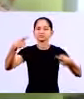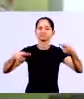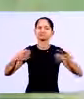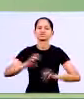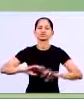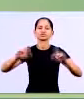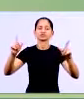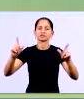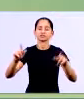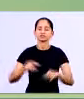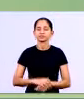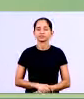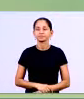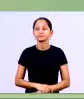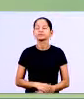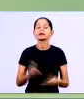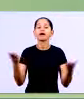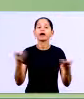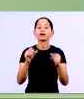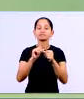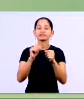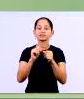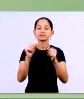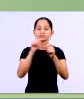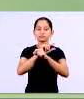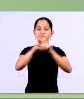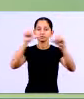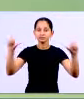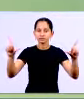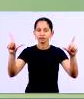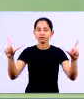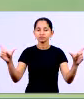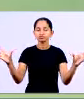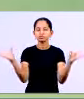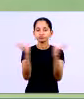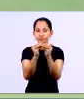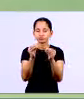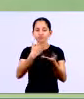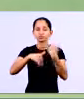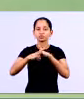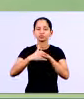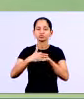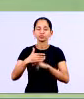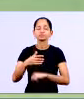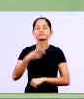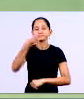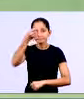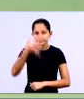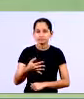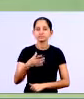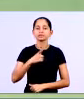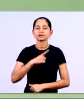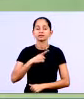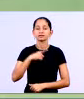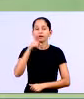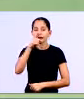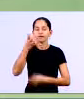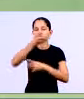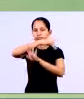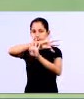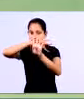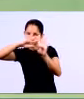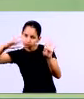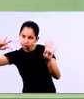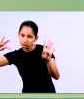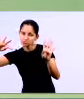Bem, mas aqui tem um quadro resumo que vocês terão acesso aí tanto no AVA, vocês poderão observar. Quando o